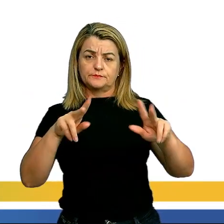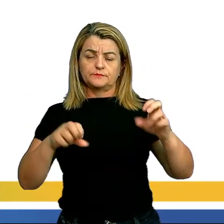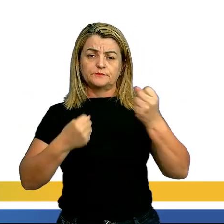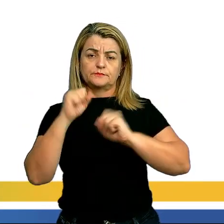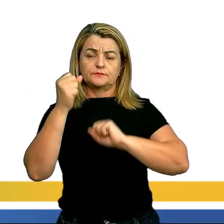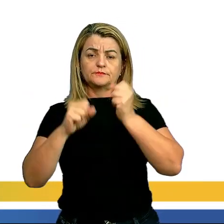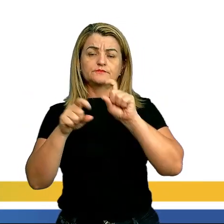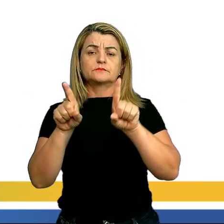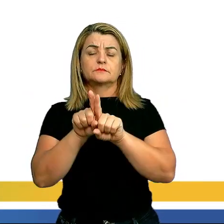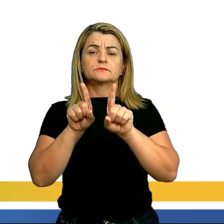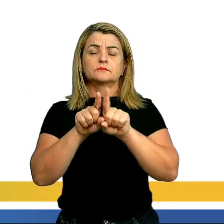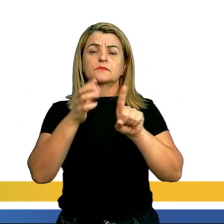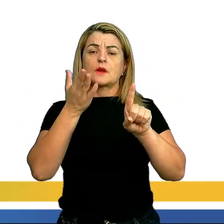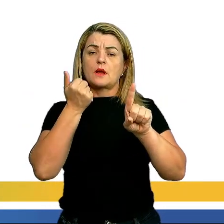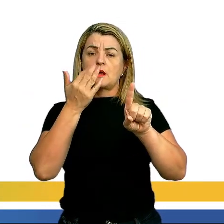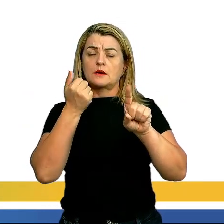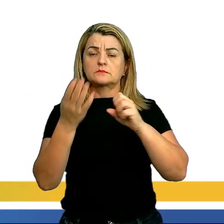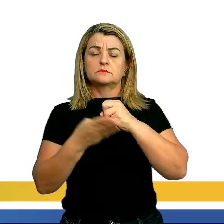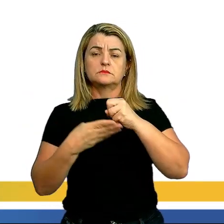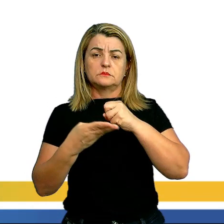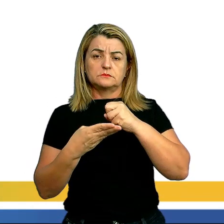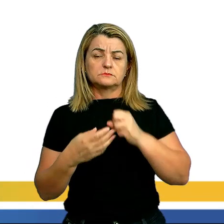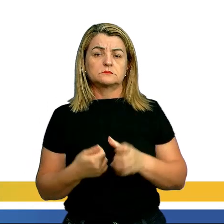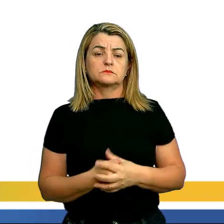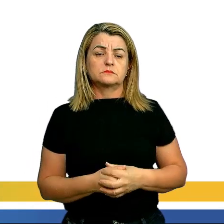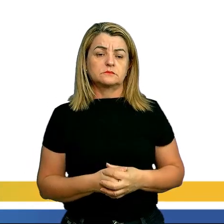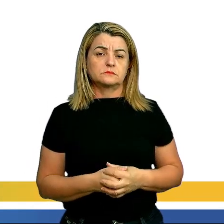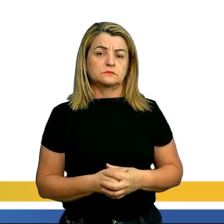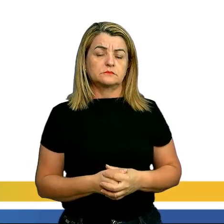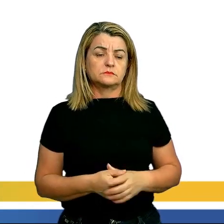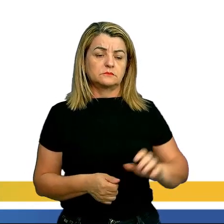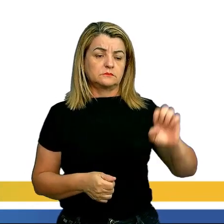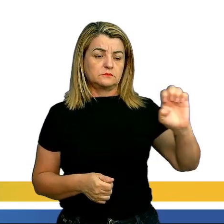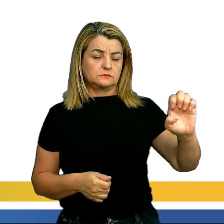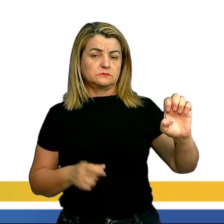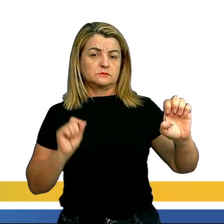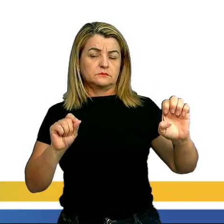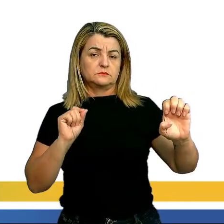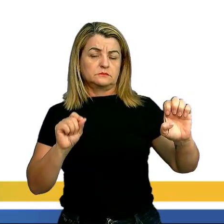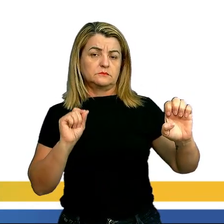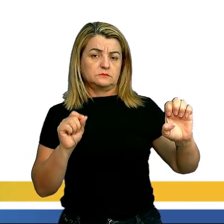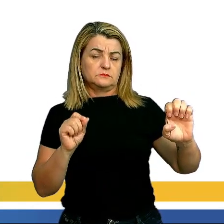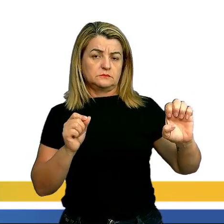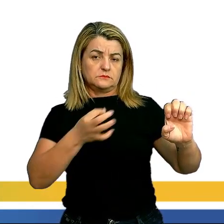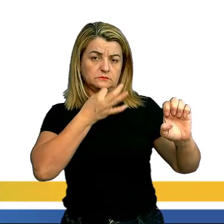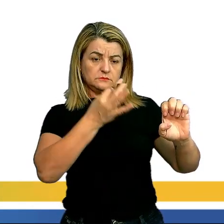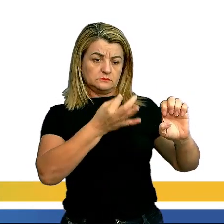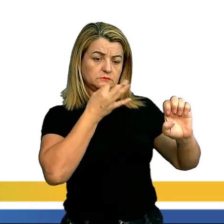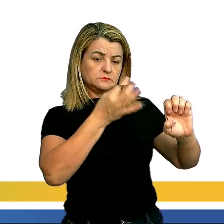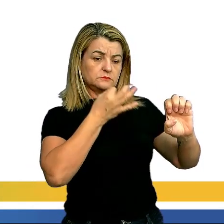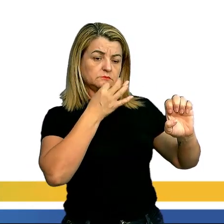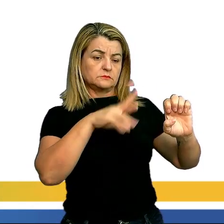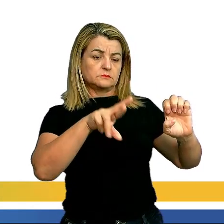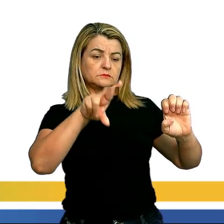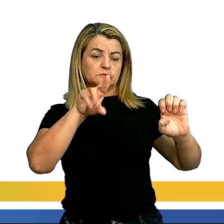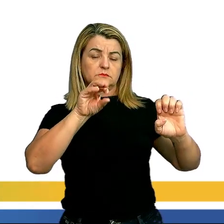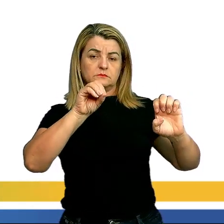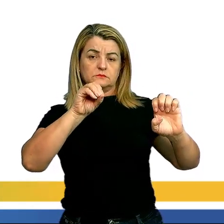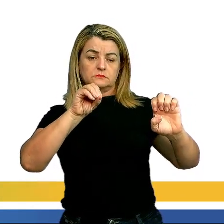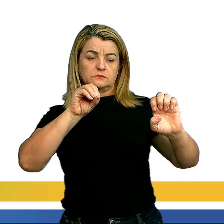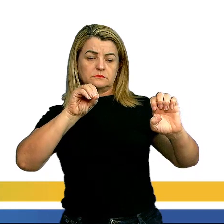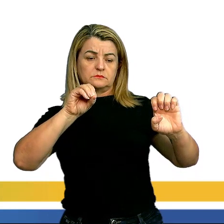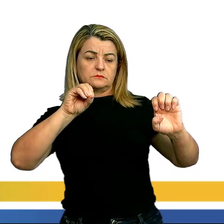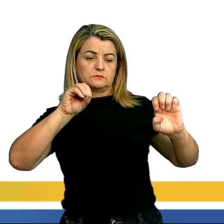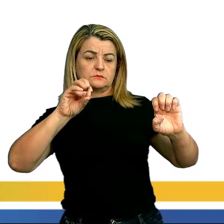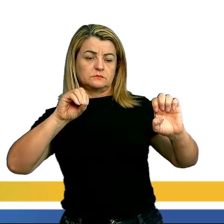inclusive de alimento, que é a base, né? A letra E vai dizer que a intervenção de Roosevelt coincidiu com o início da Segunda